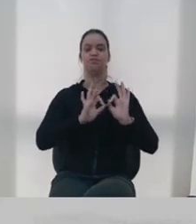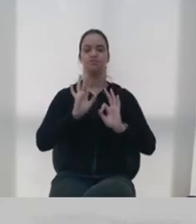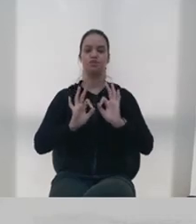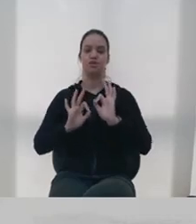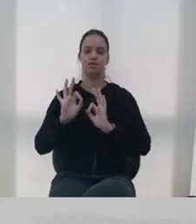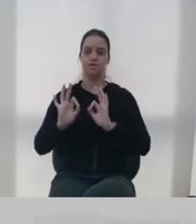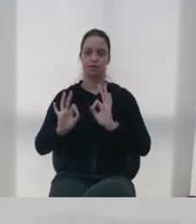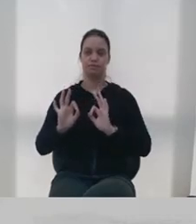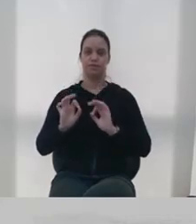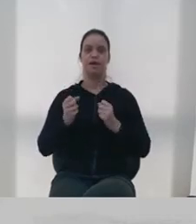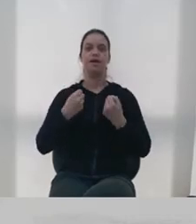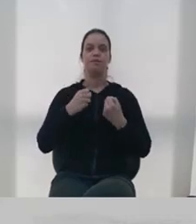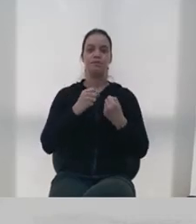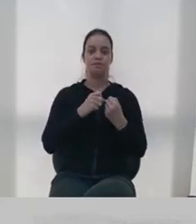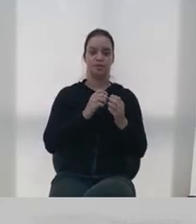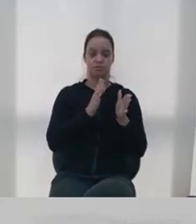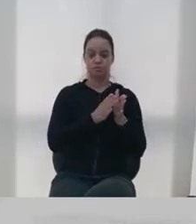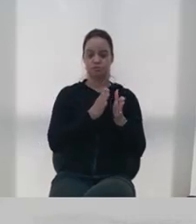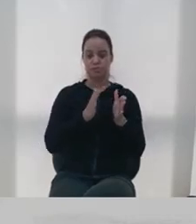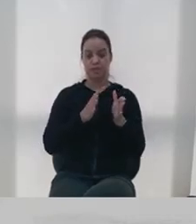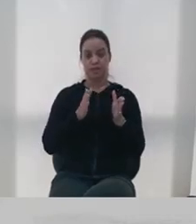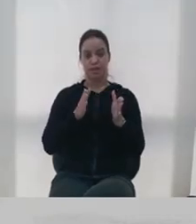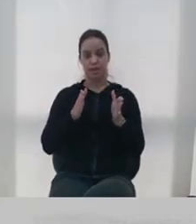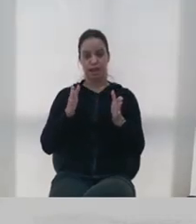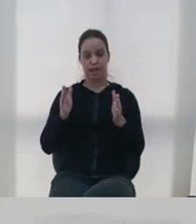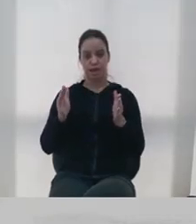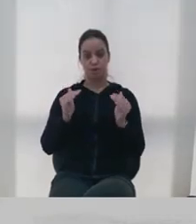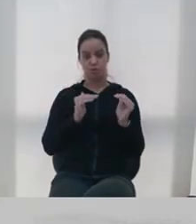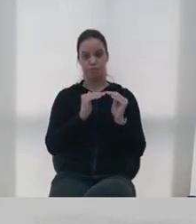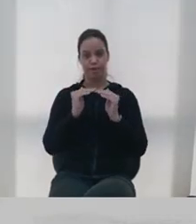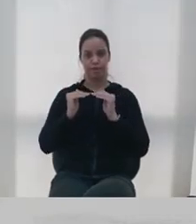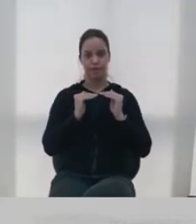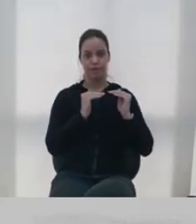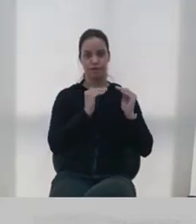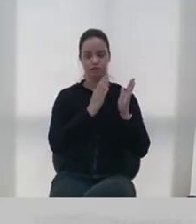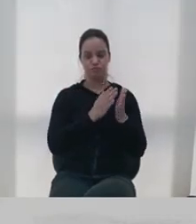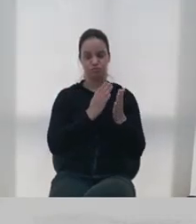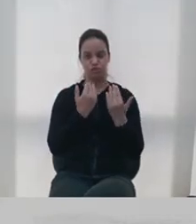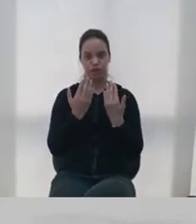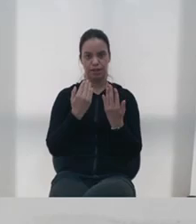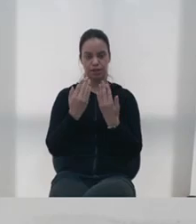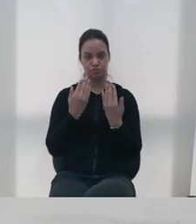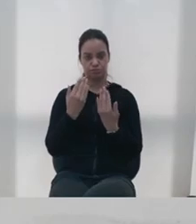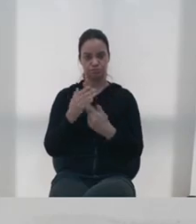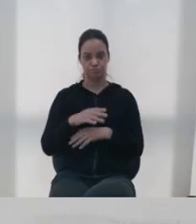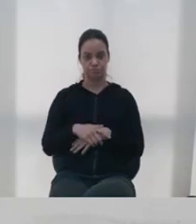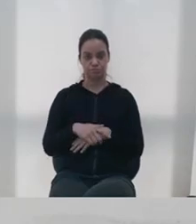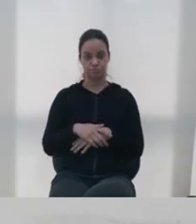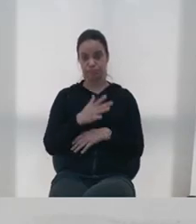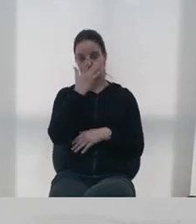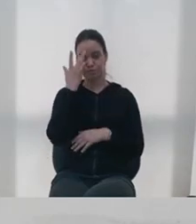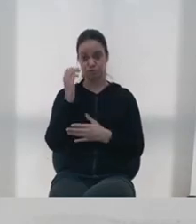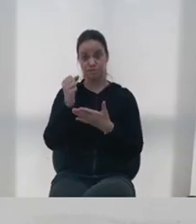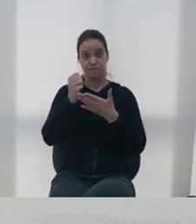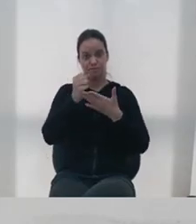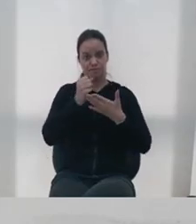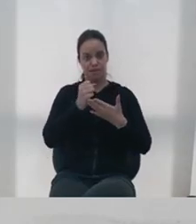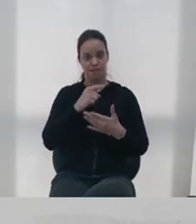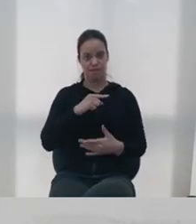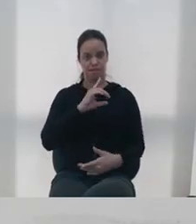precisamos ter protocolos de atendimento, nós precisamos ter uma padronização de atendimento, há necessidade de que as pessoas que chegam até a Defensoria